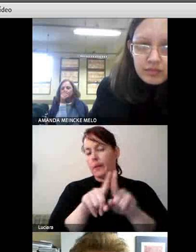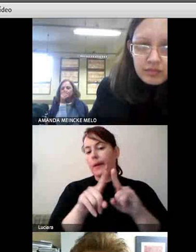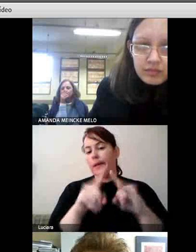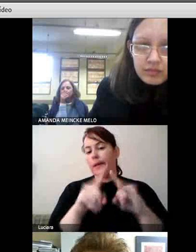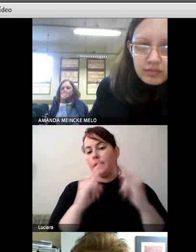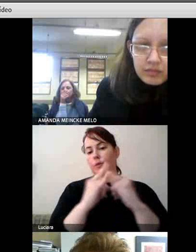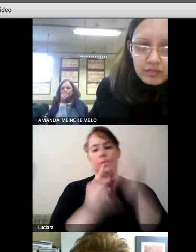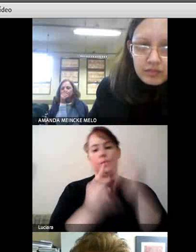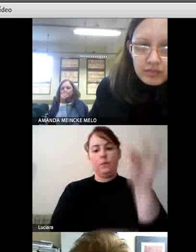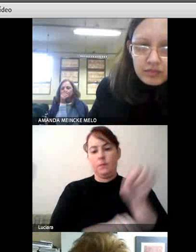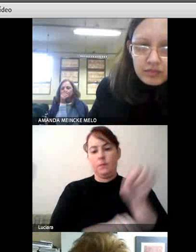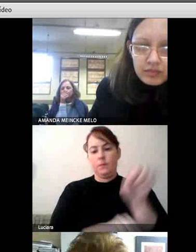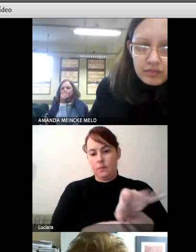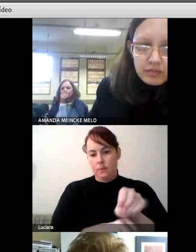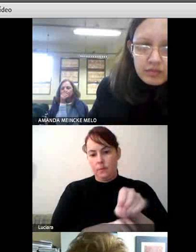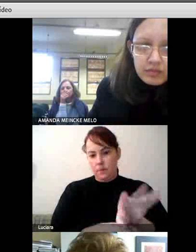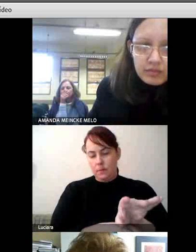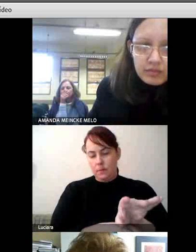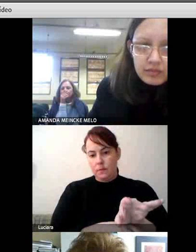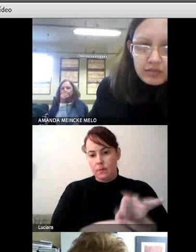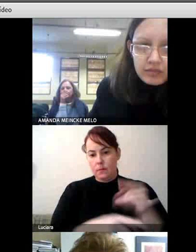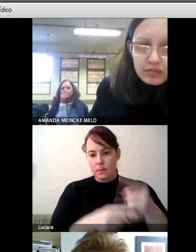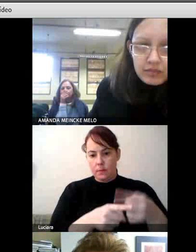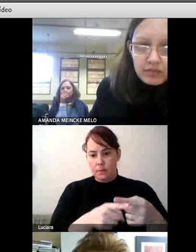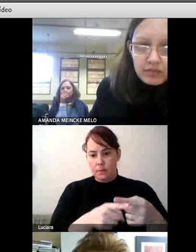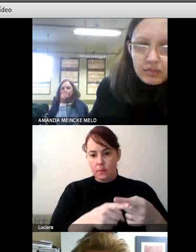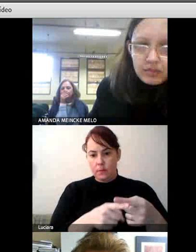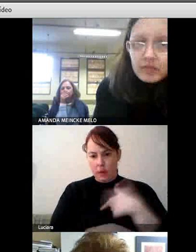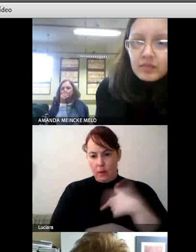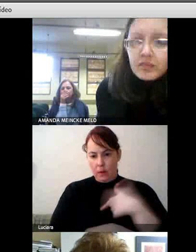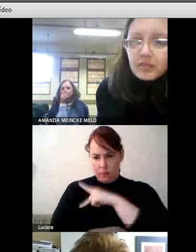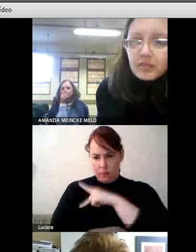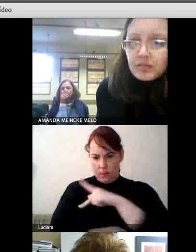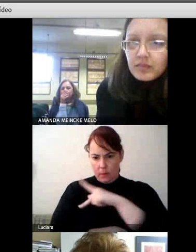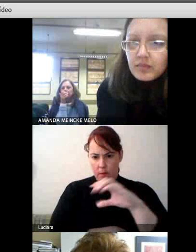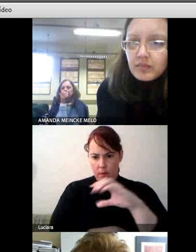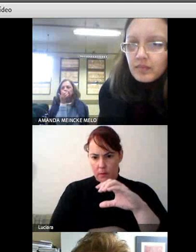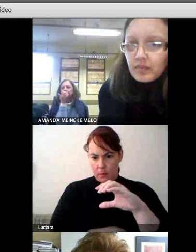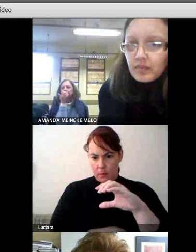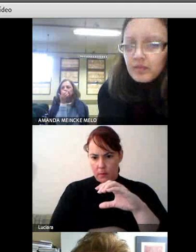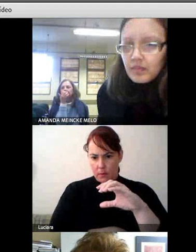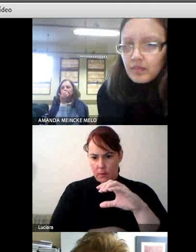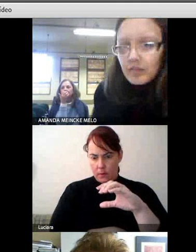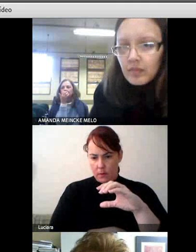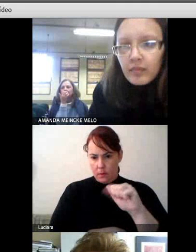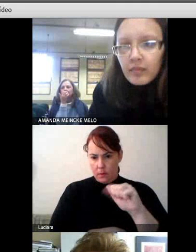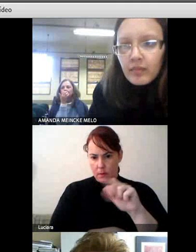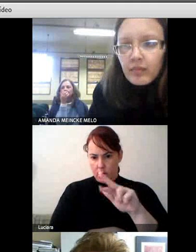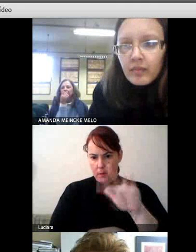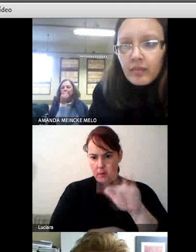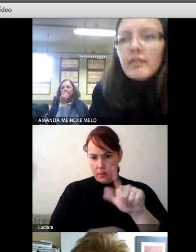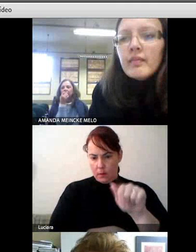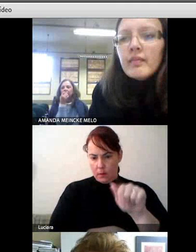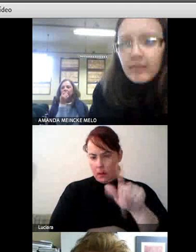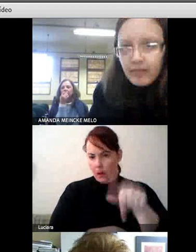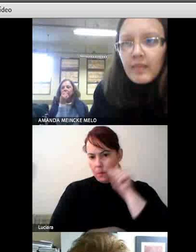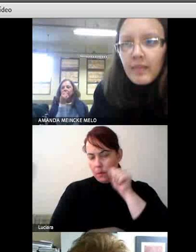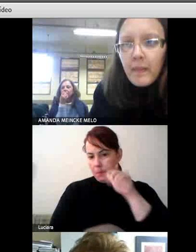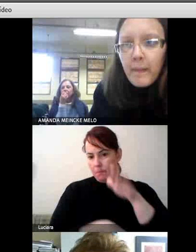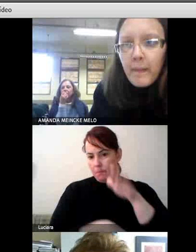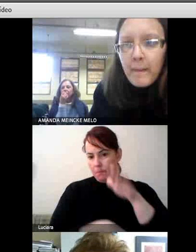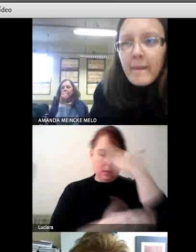escola fundamental, tem que começar aqui, na universidade. Bom, esses professores estão conseguindo, mas é muito